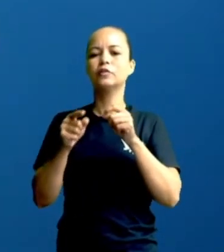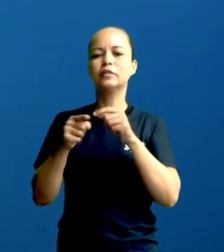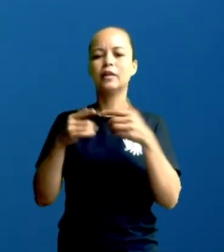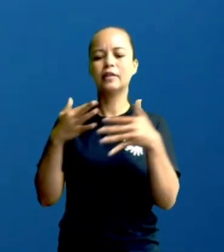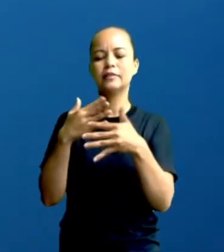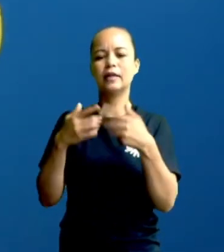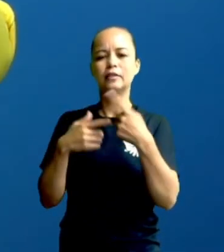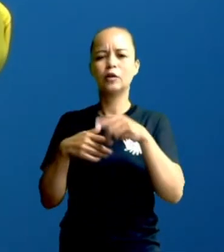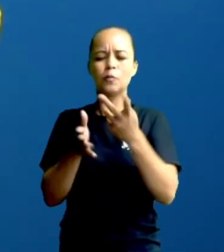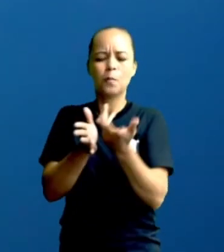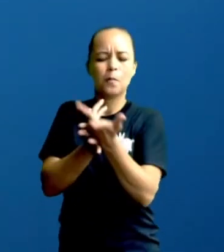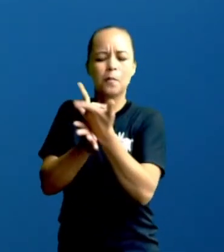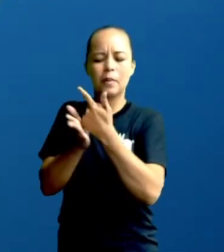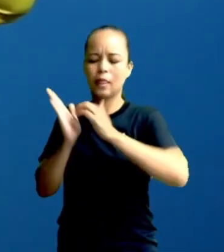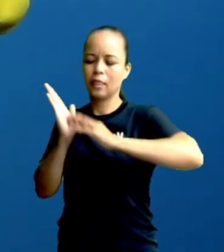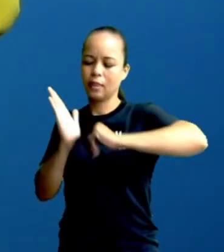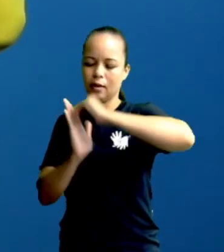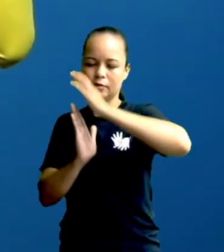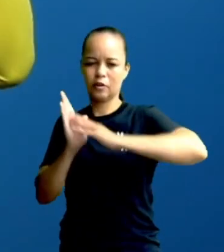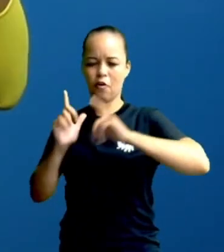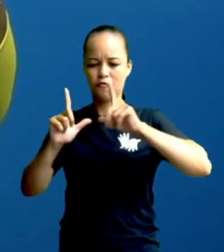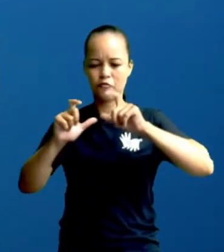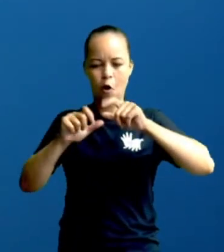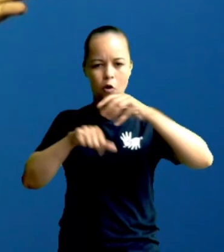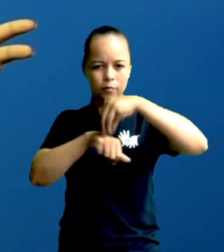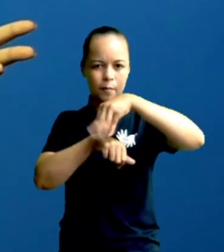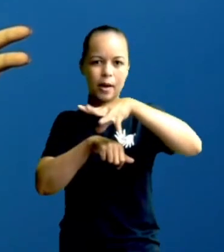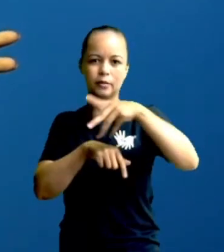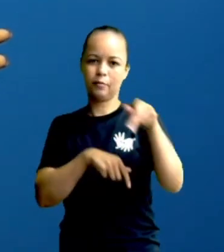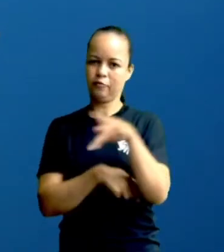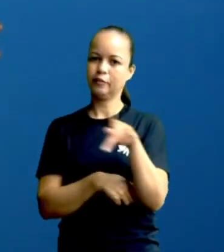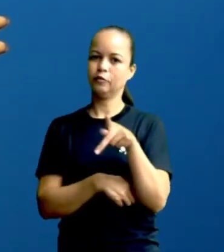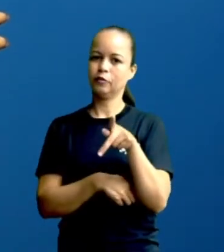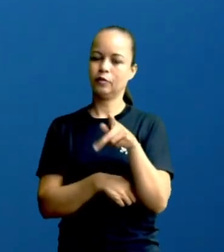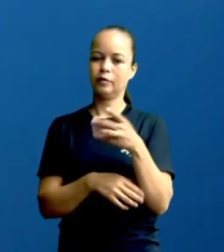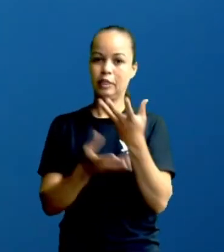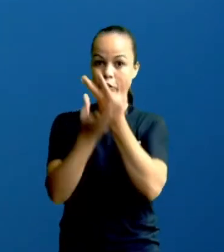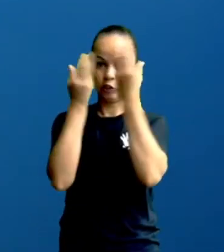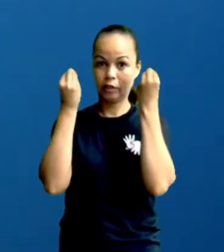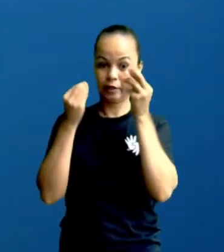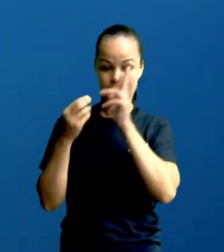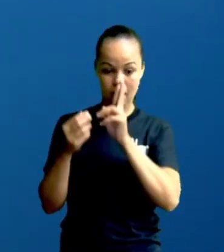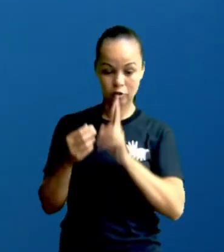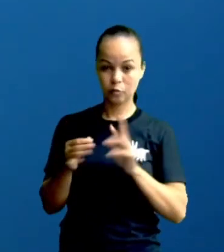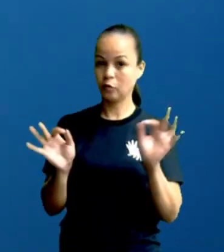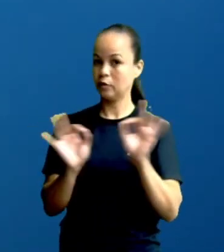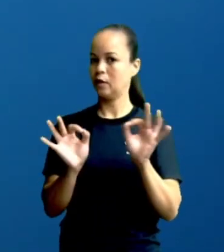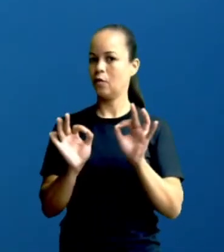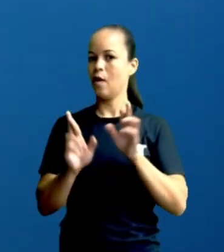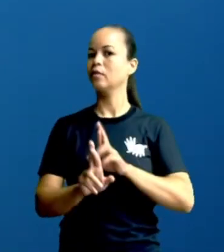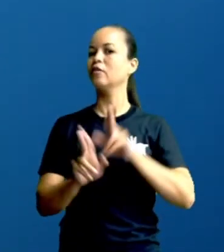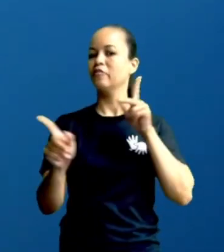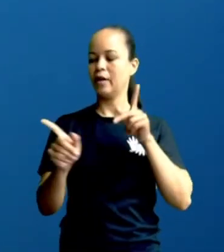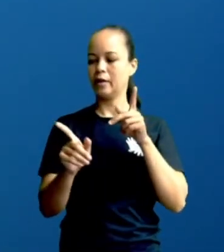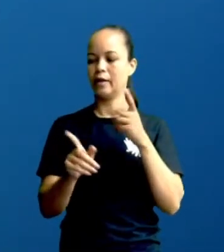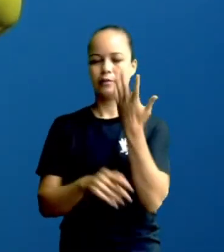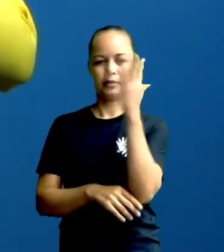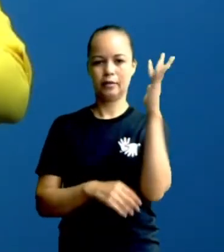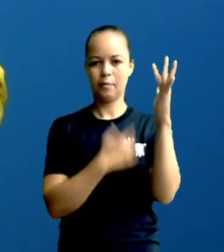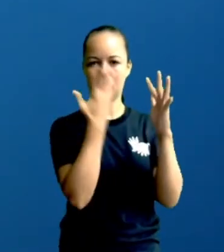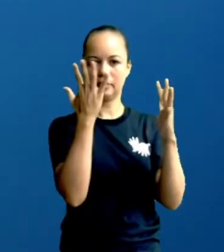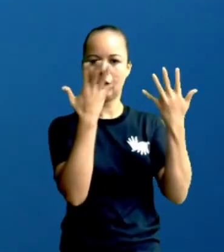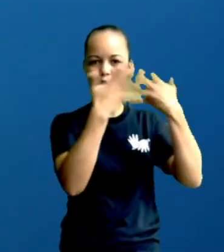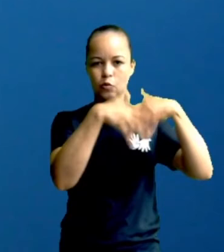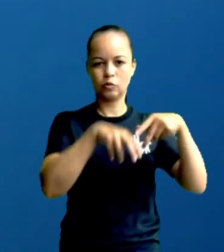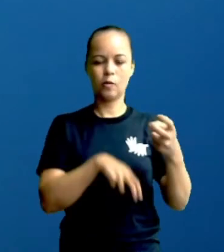desenho. Pinte, deixe bem colorido, tire foto e mande para a sua professora. E não esquece de responder, ó, qual é a diferença entre paisagem